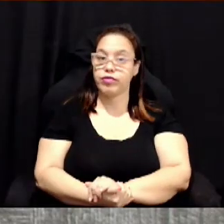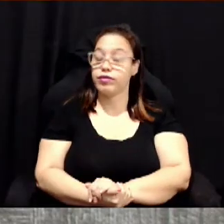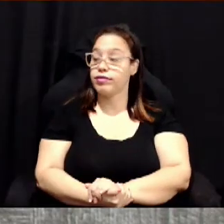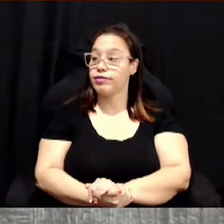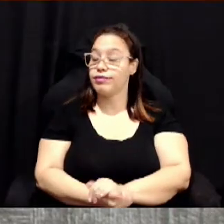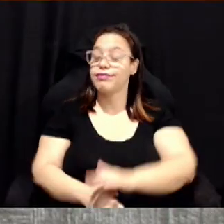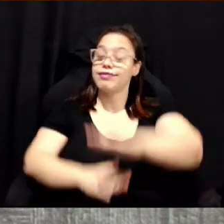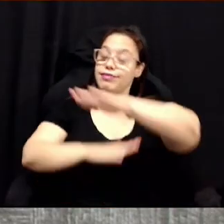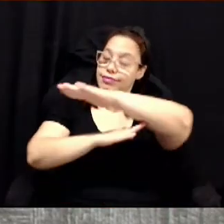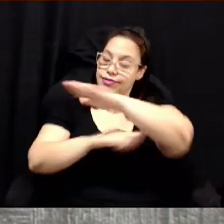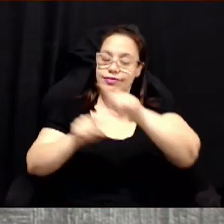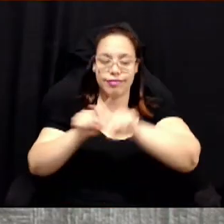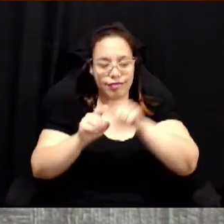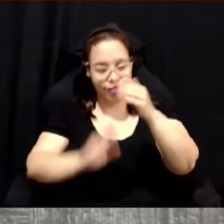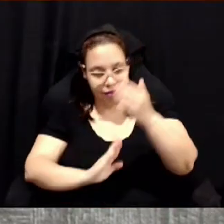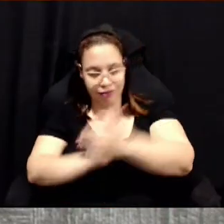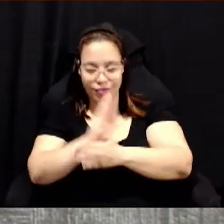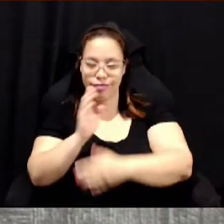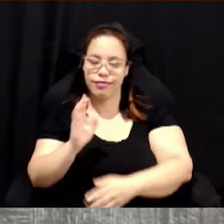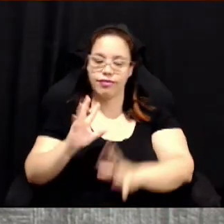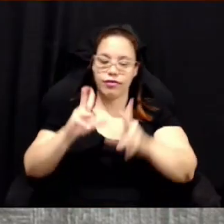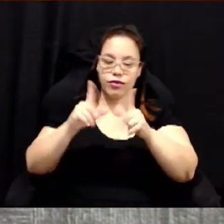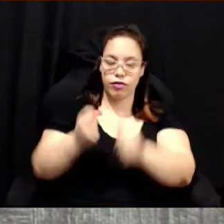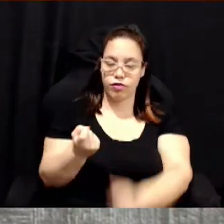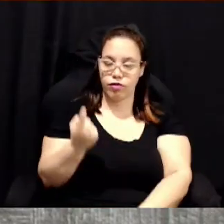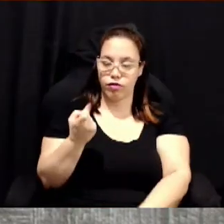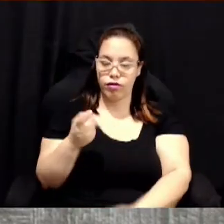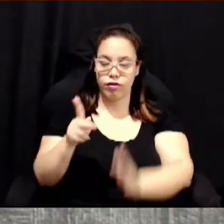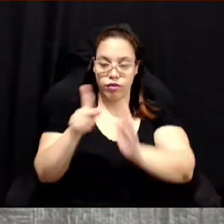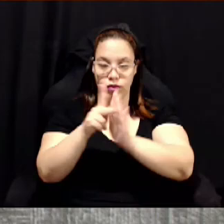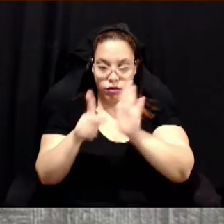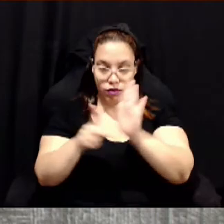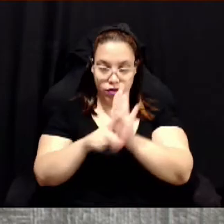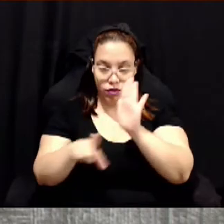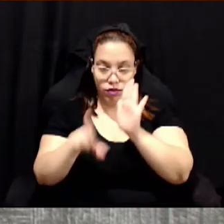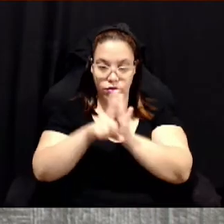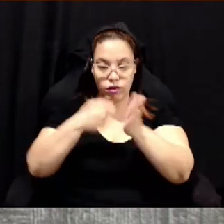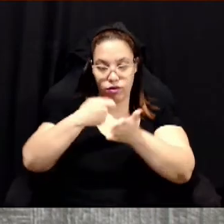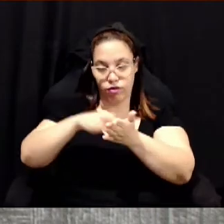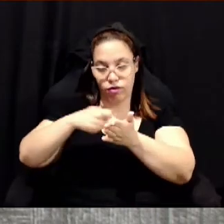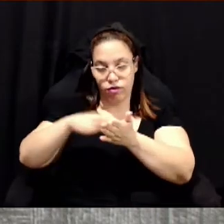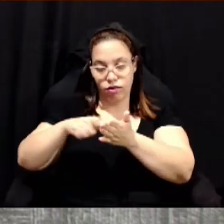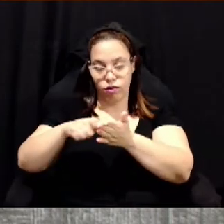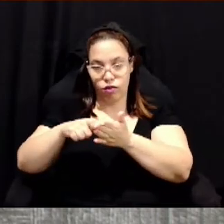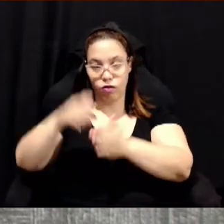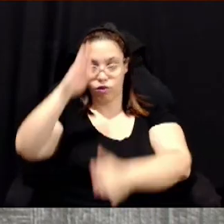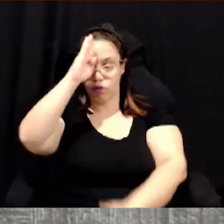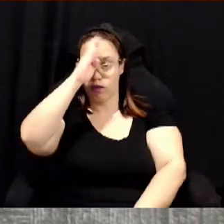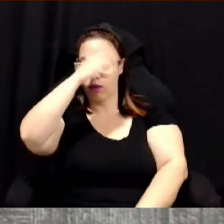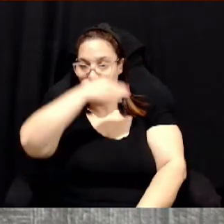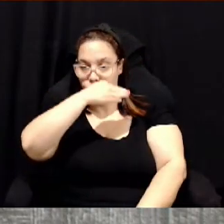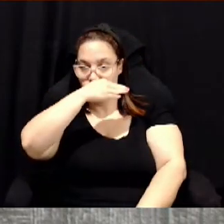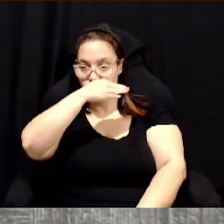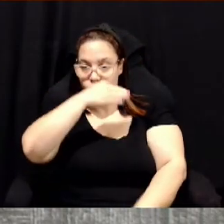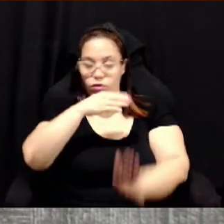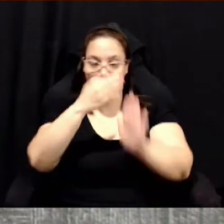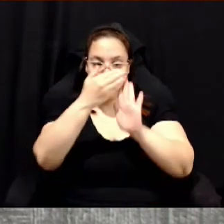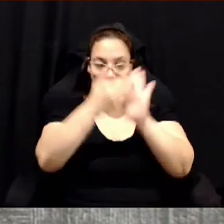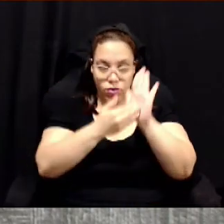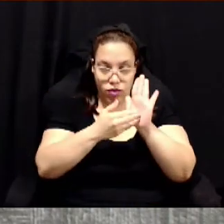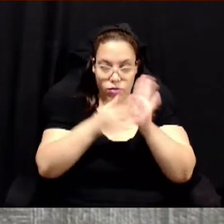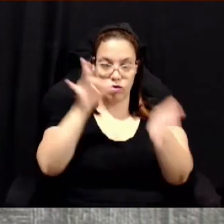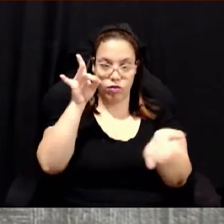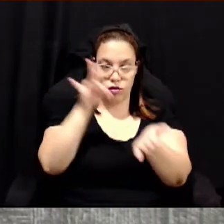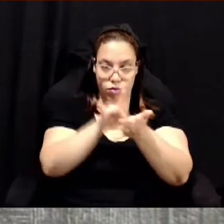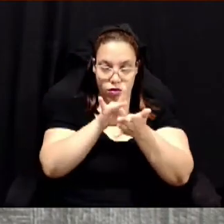também aprovou em turno único o projeto de lei do vereador Luiz Iabico, que inclui no calendário oficial do